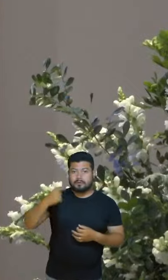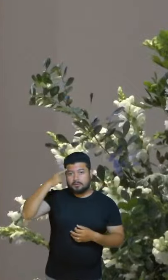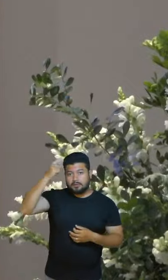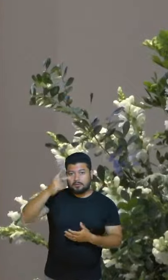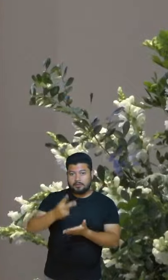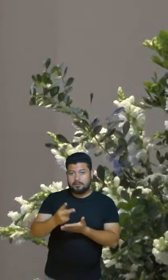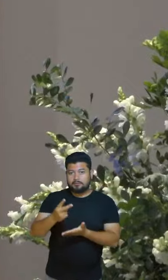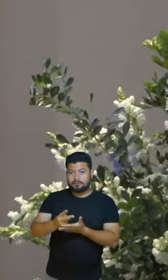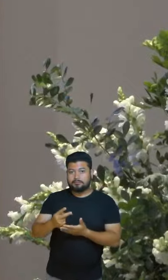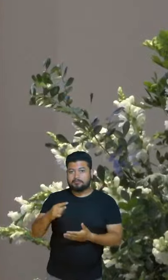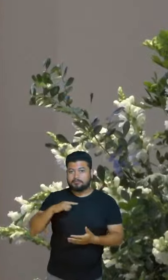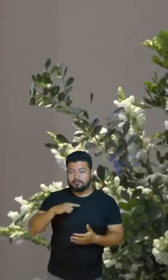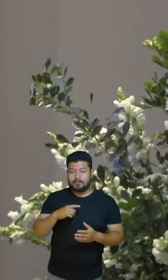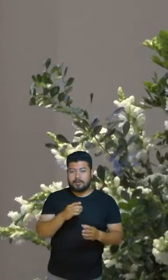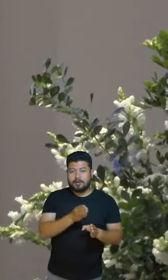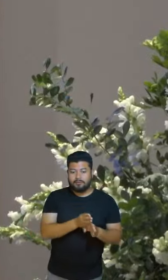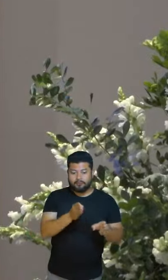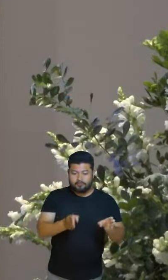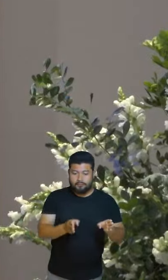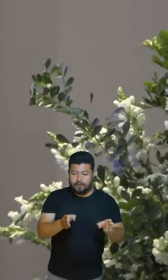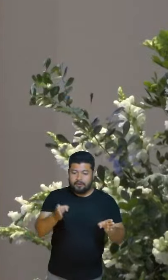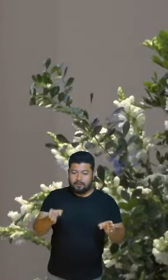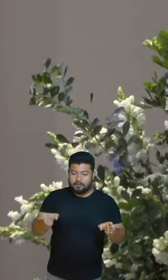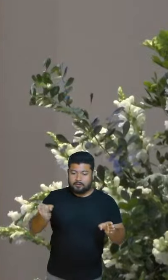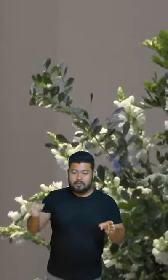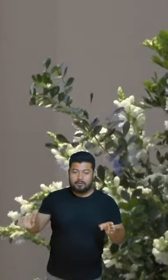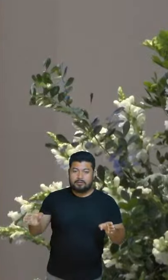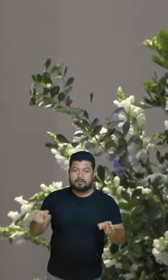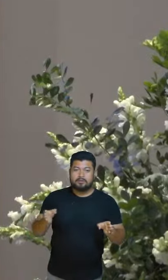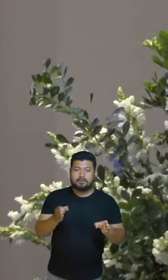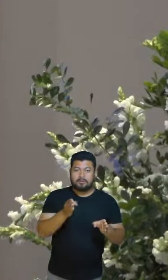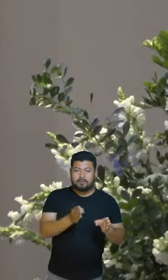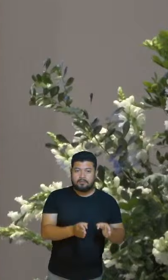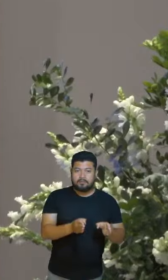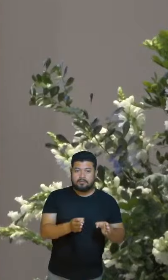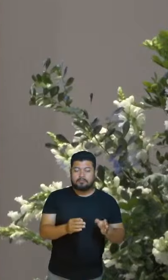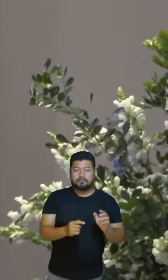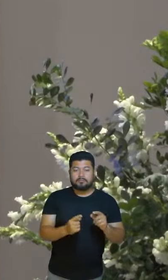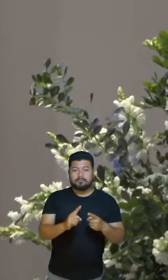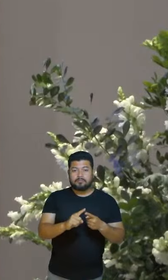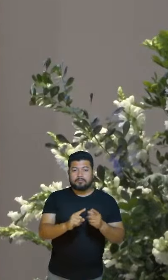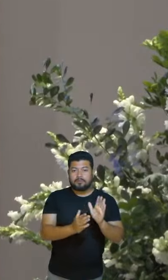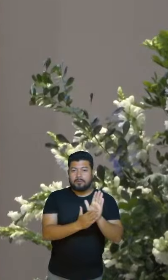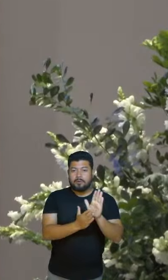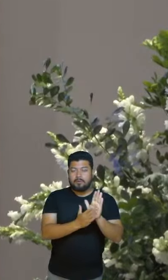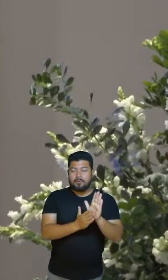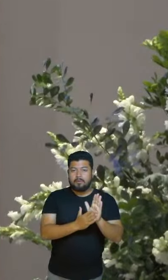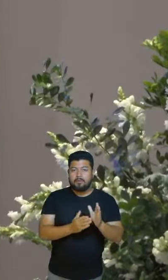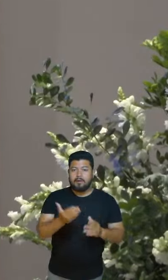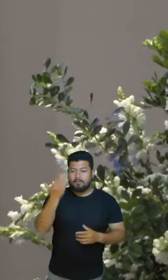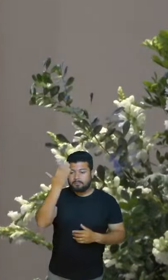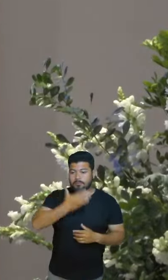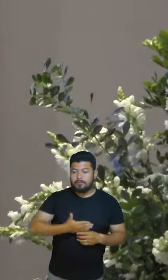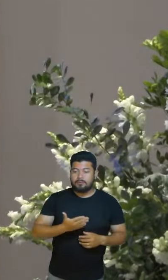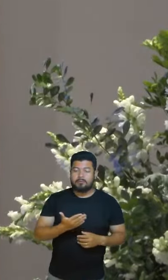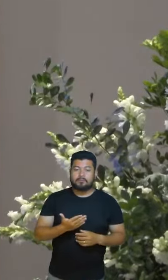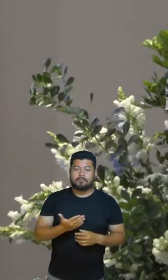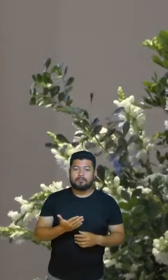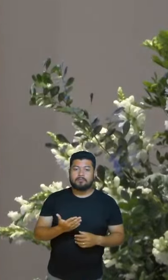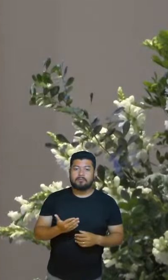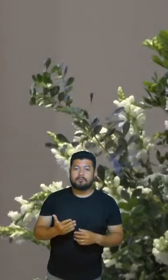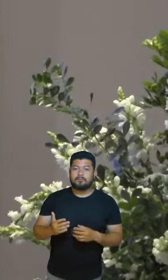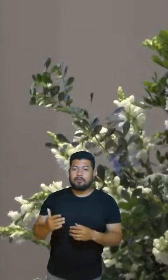seguintes fases quando você propõe o processo você pode propor você propõe a prova o